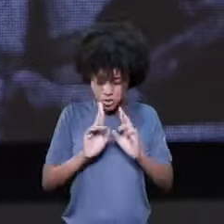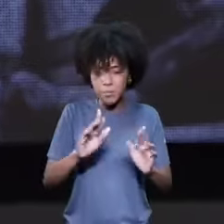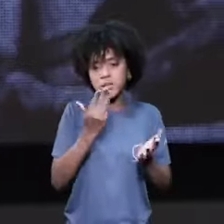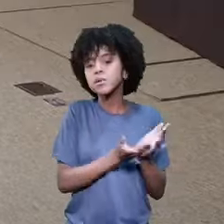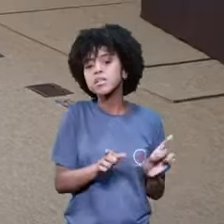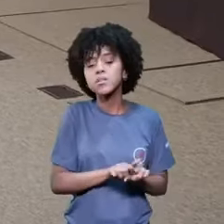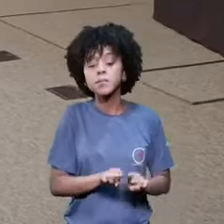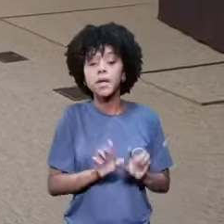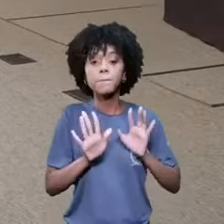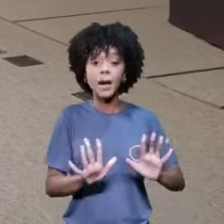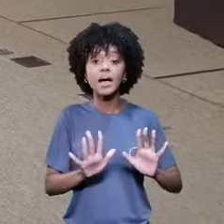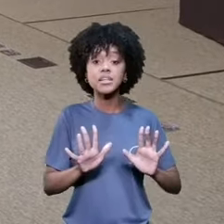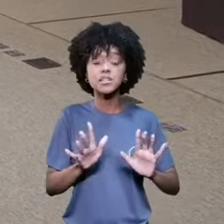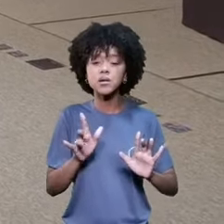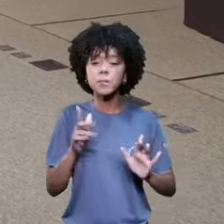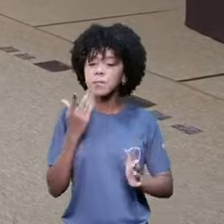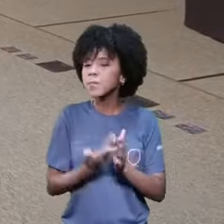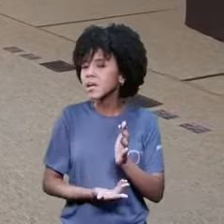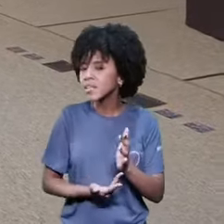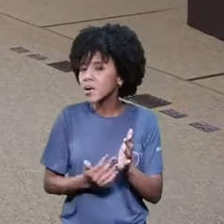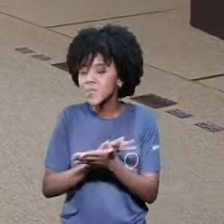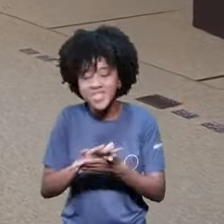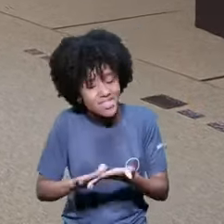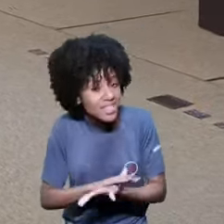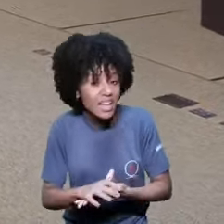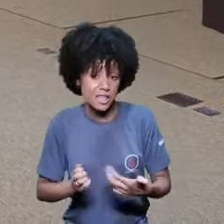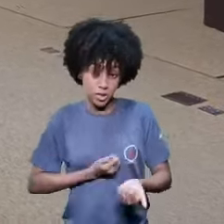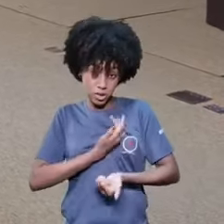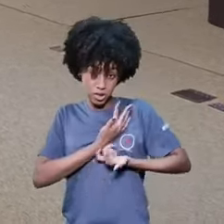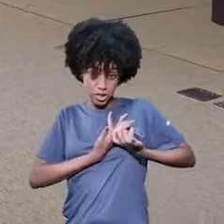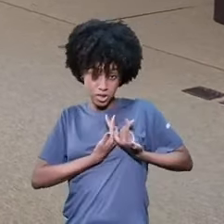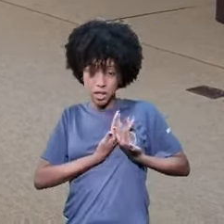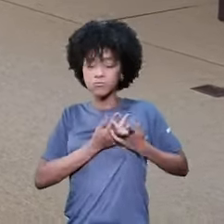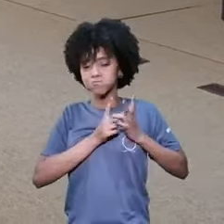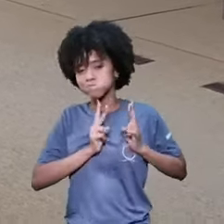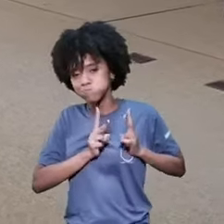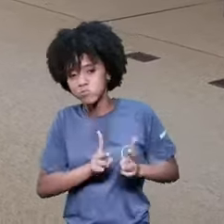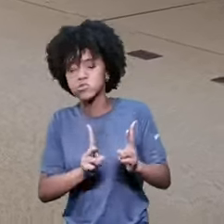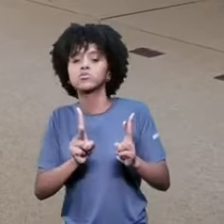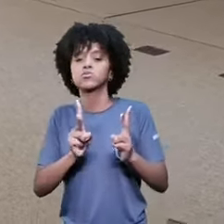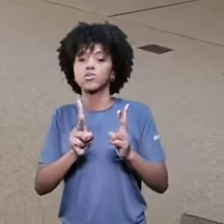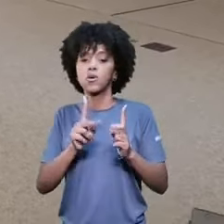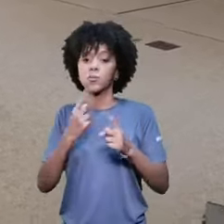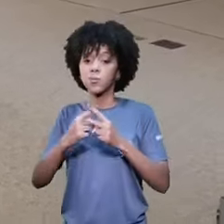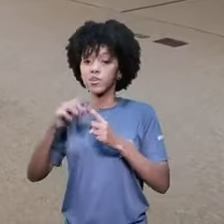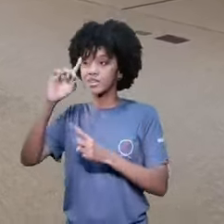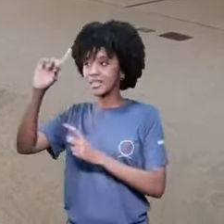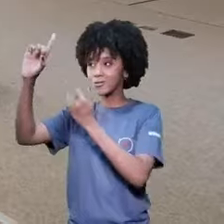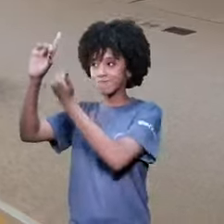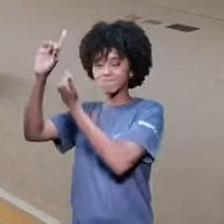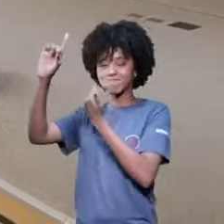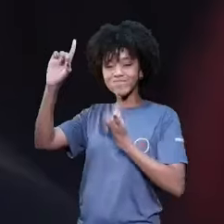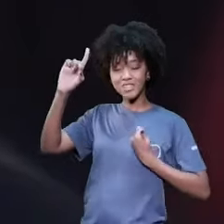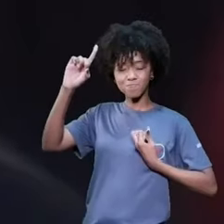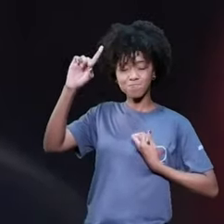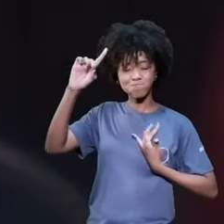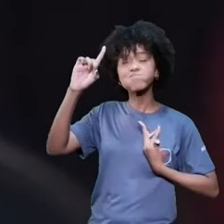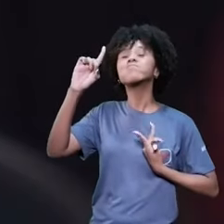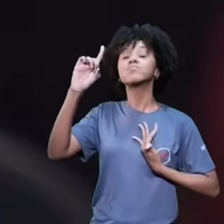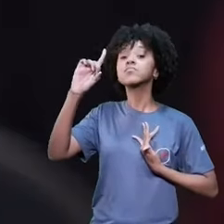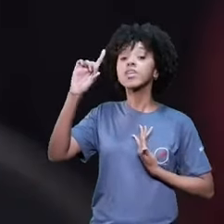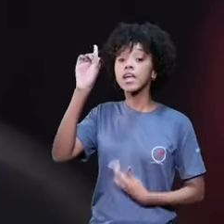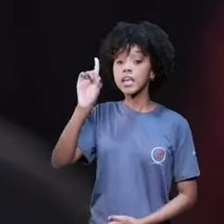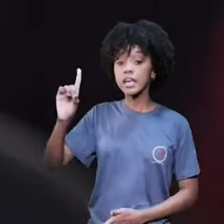que é, pastor? A chama que acendeu no coração dele quando ele ouviu pela primeira vez a voz do Senhor. Deus te trouxe aqui